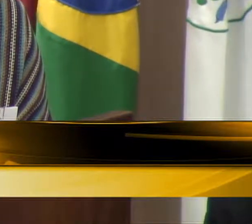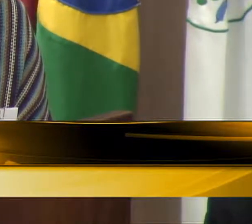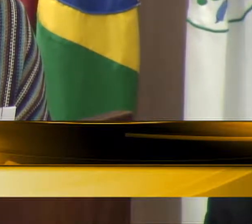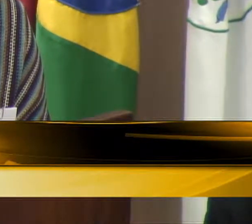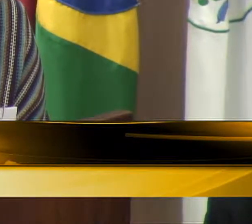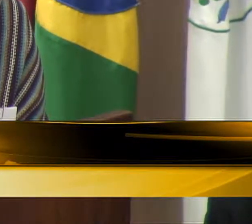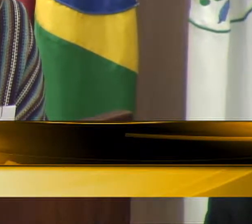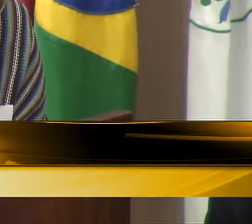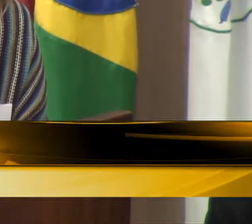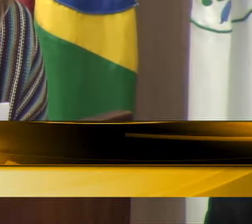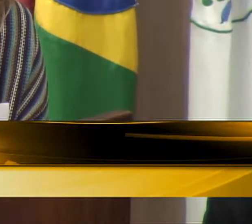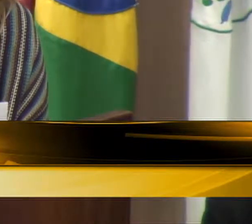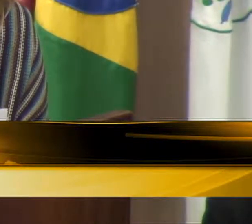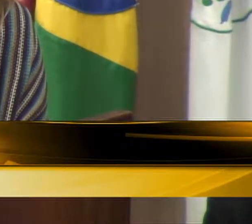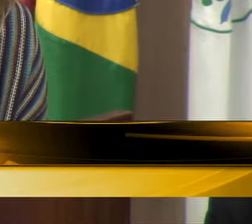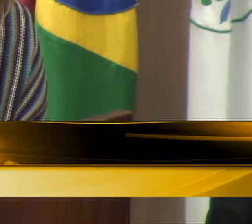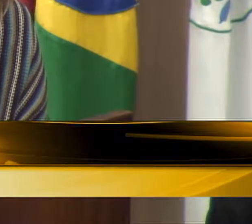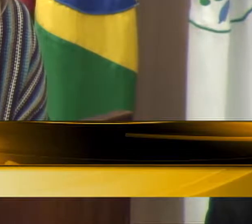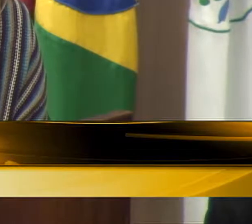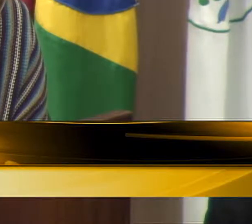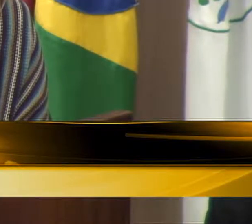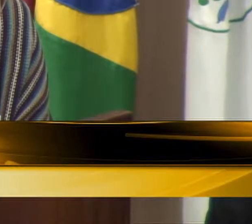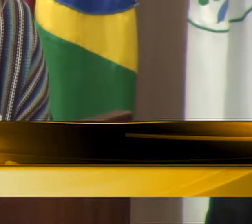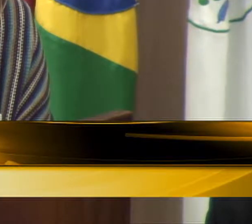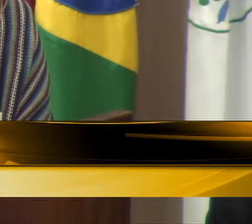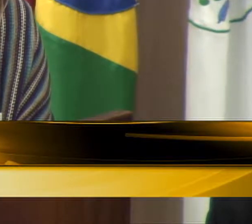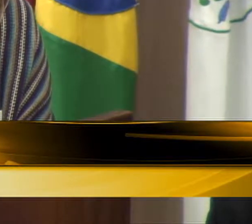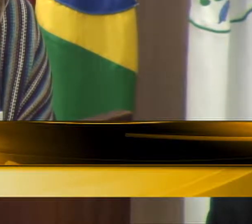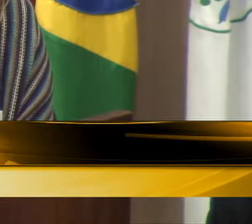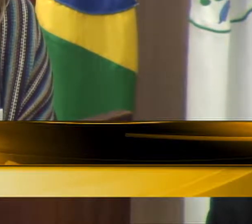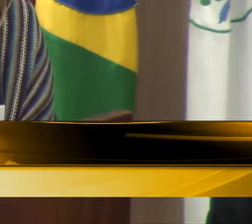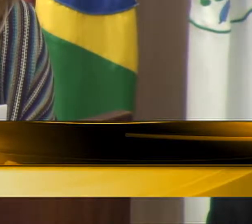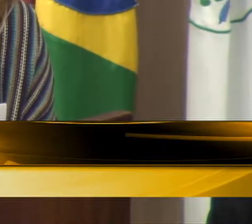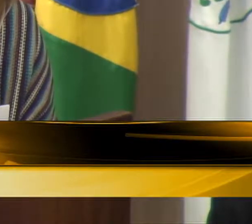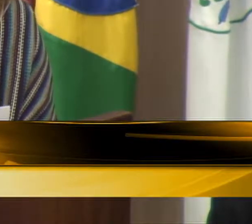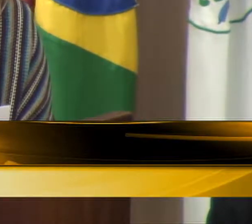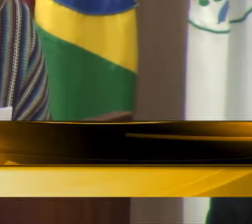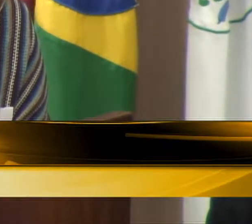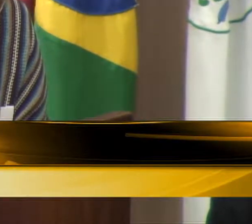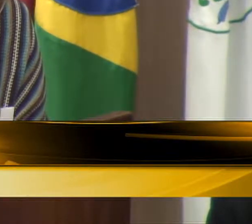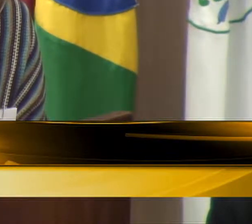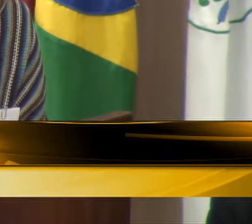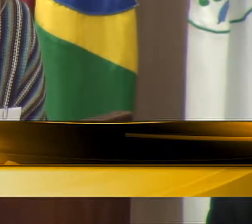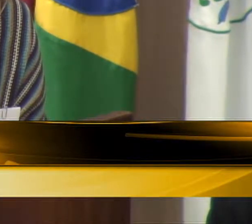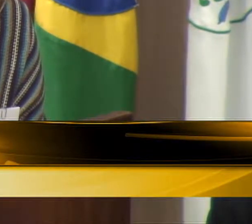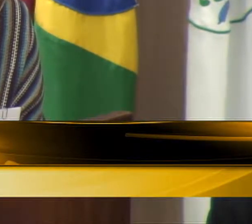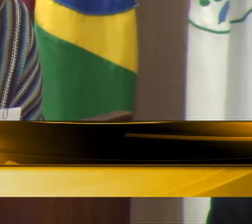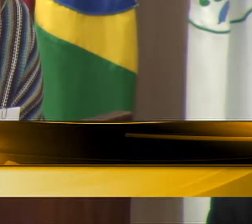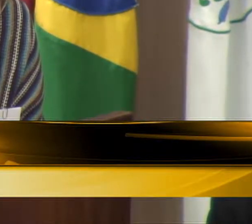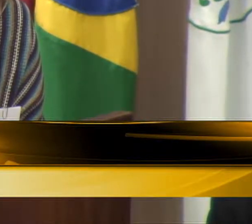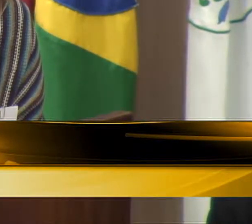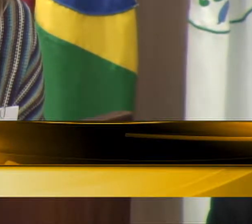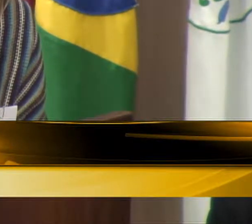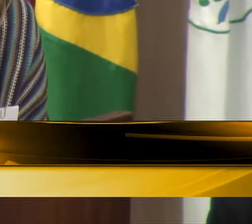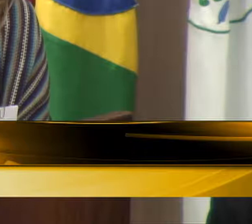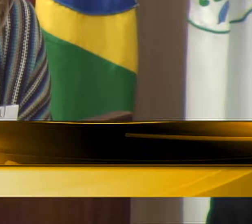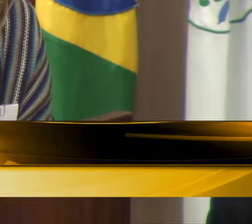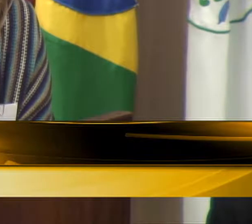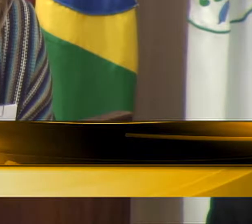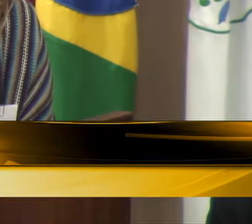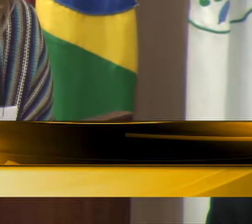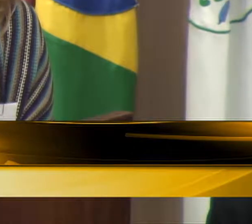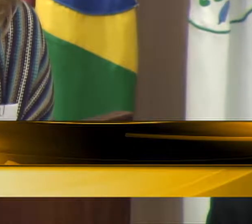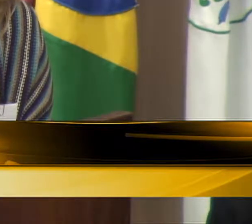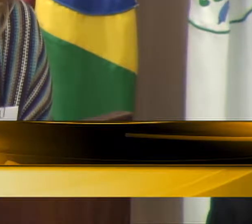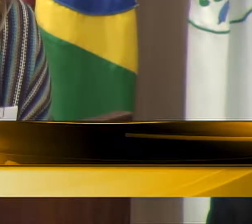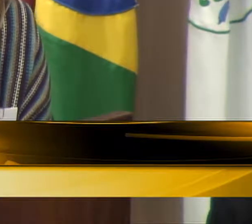Brasileira, Americana e Europeia de Oncologia. Não é suficiente dizer que esse